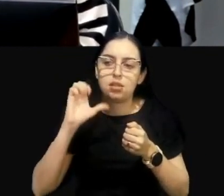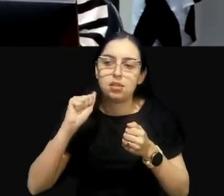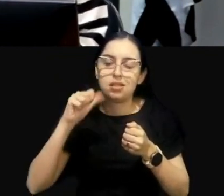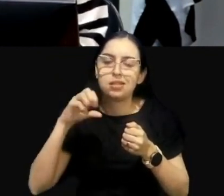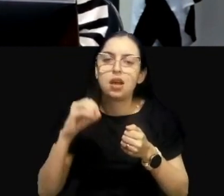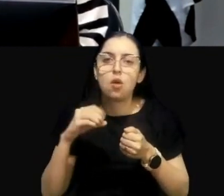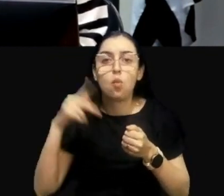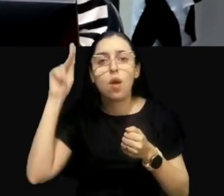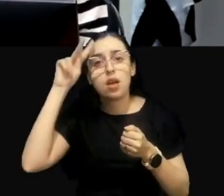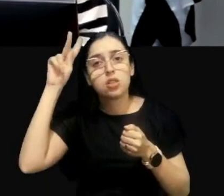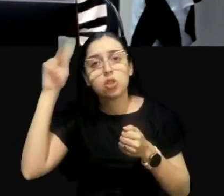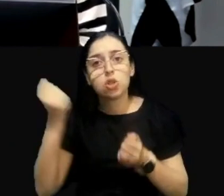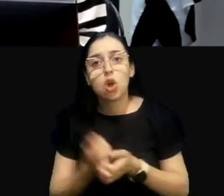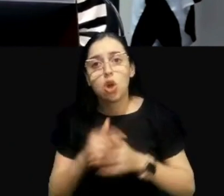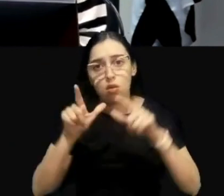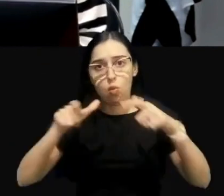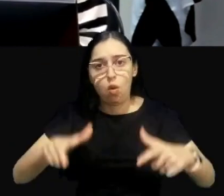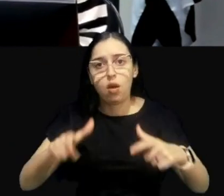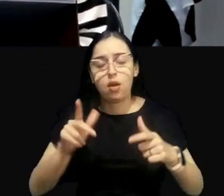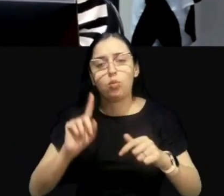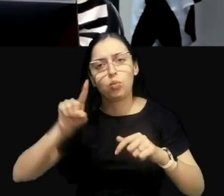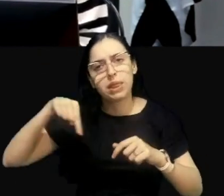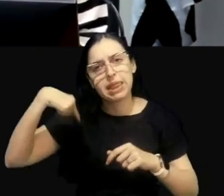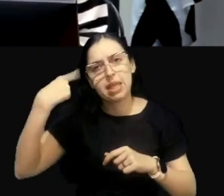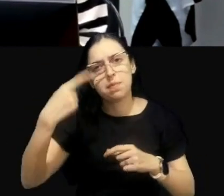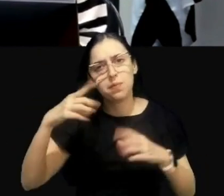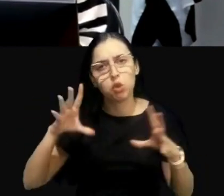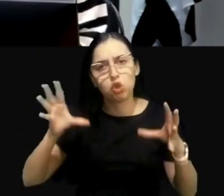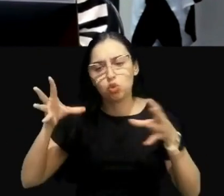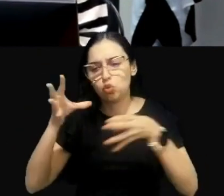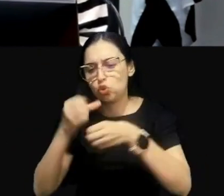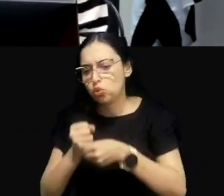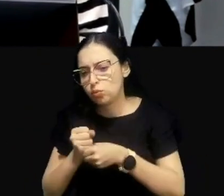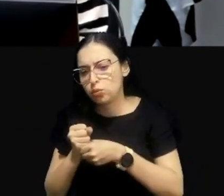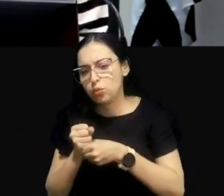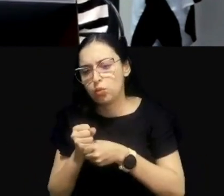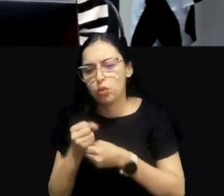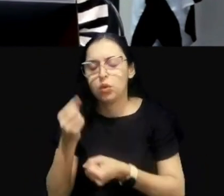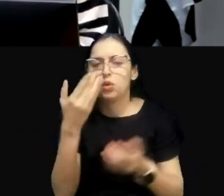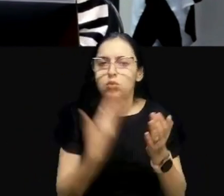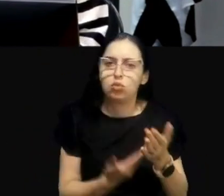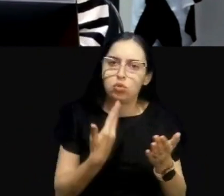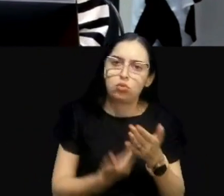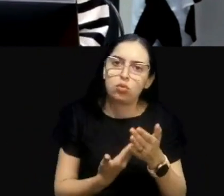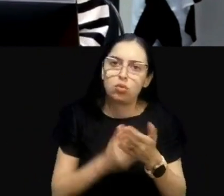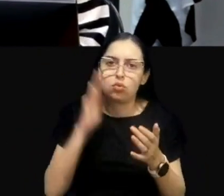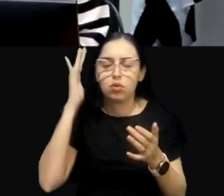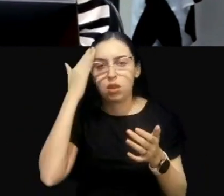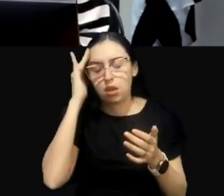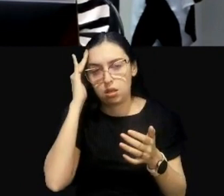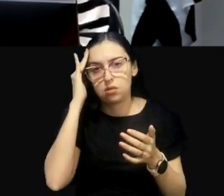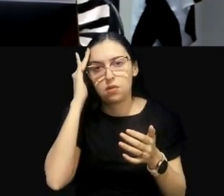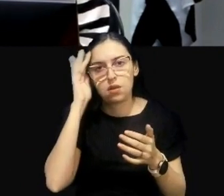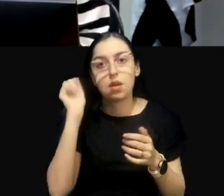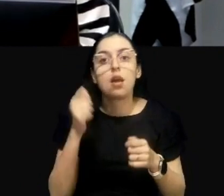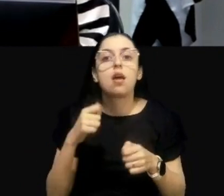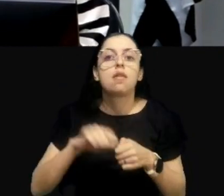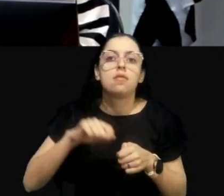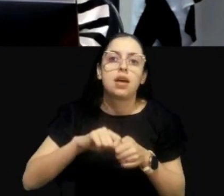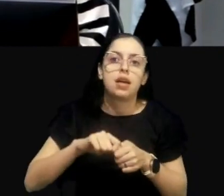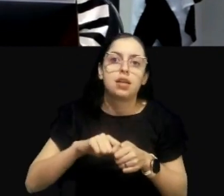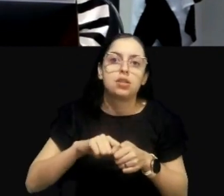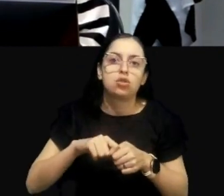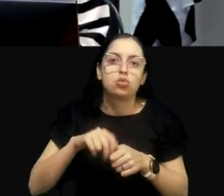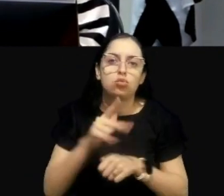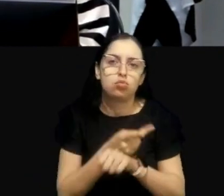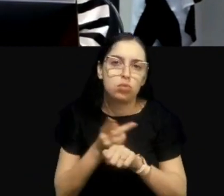E depois de reunido todo esse estudo, você vá fazer a análise